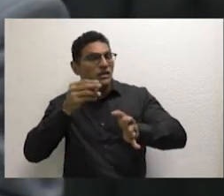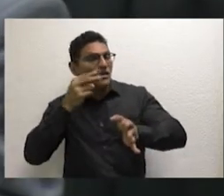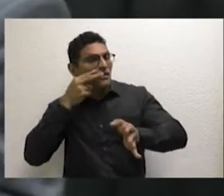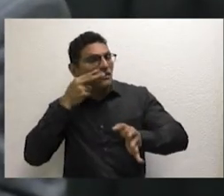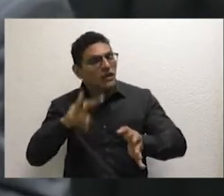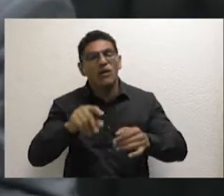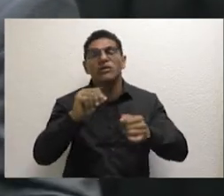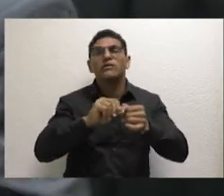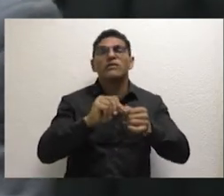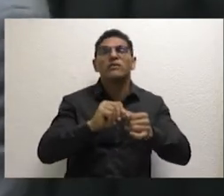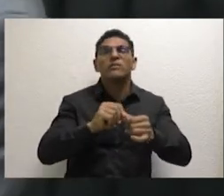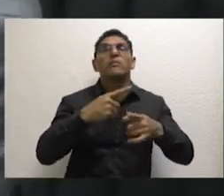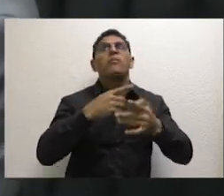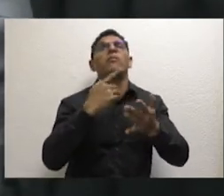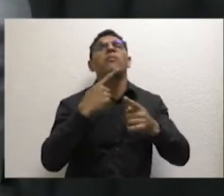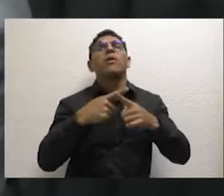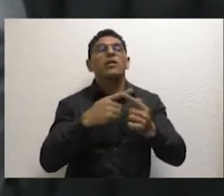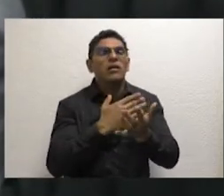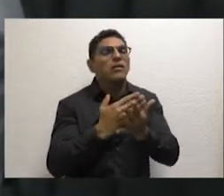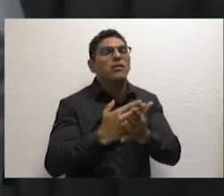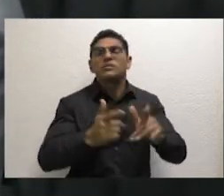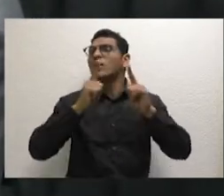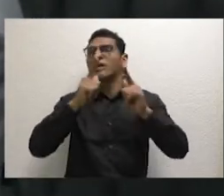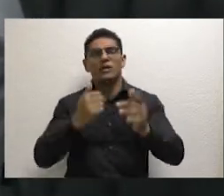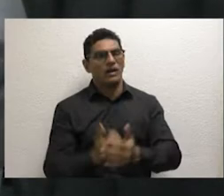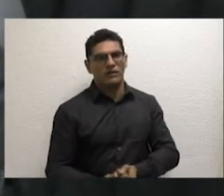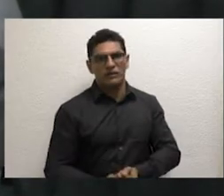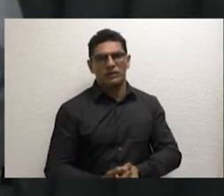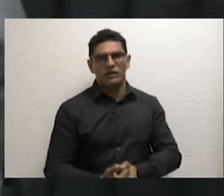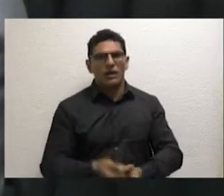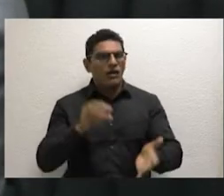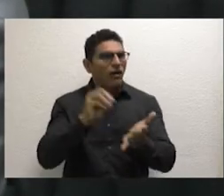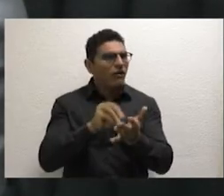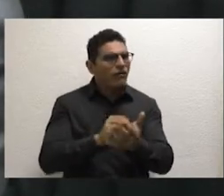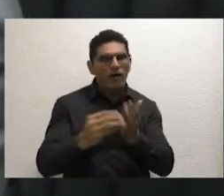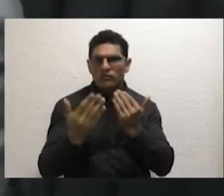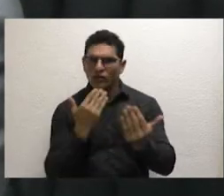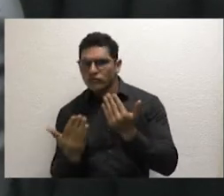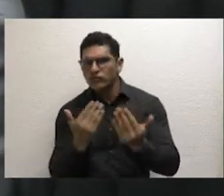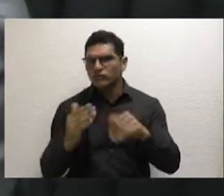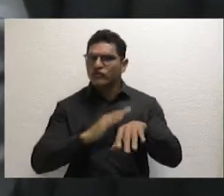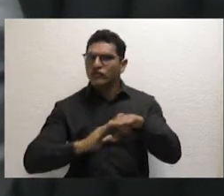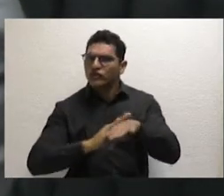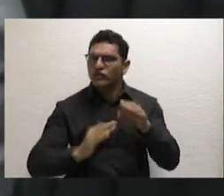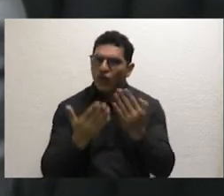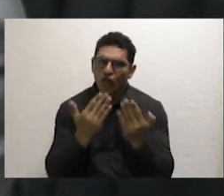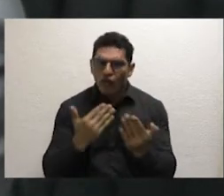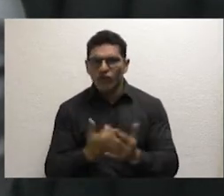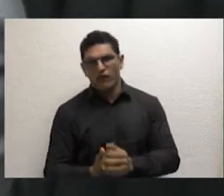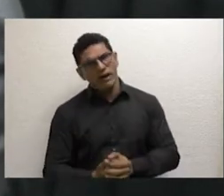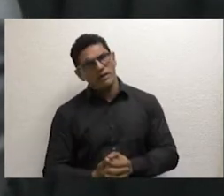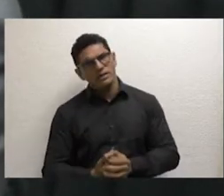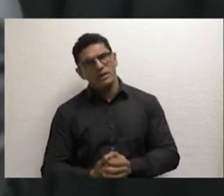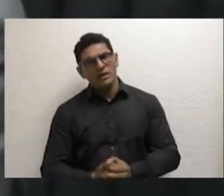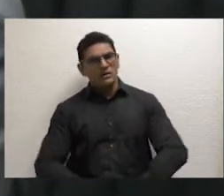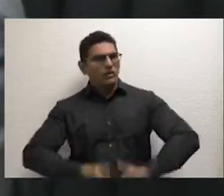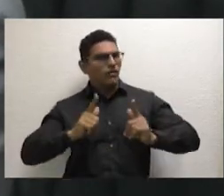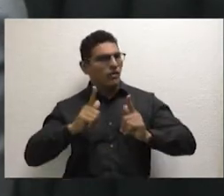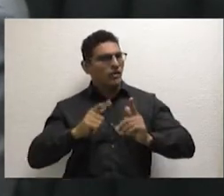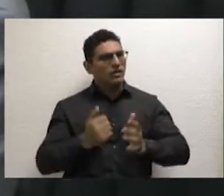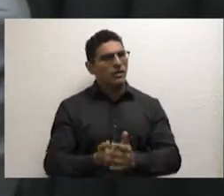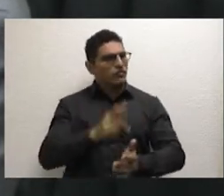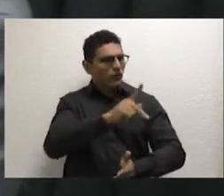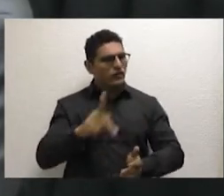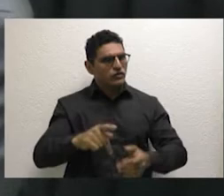a greve será se não foi o impasse foi falta de diálogo então eu creio que eles devem sair daqui com a certeza